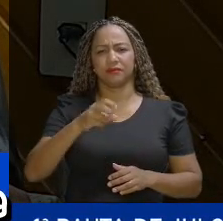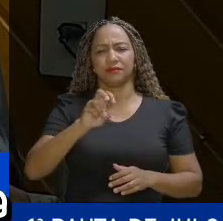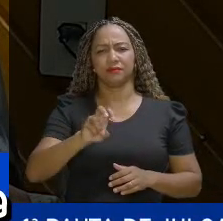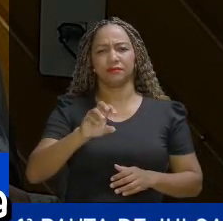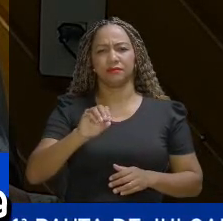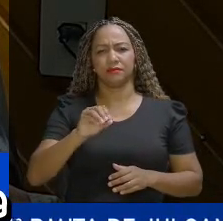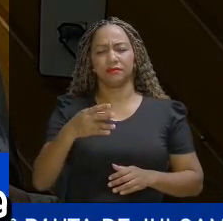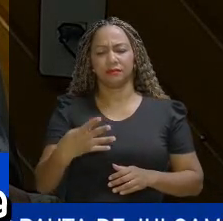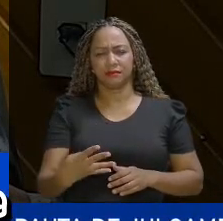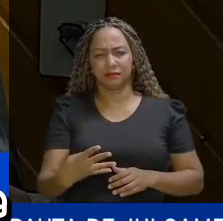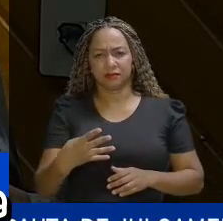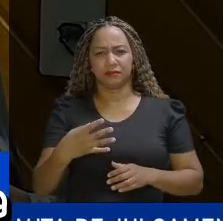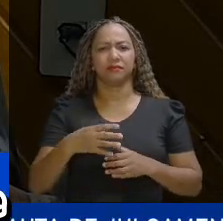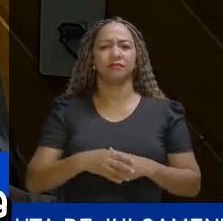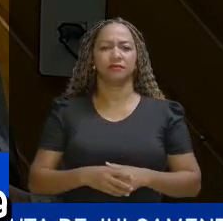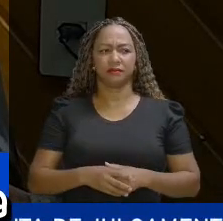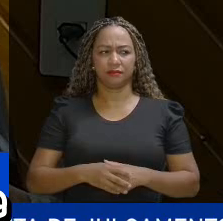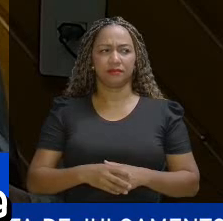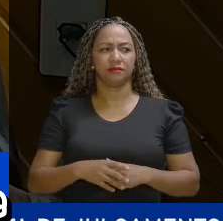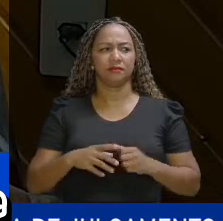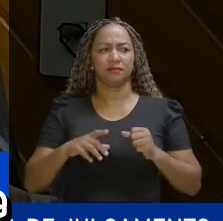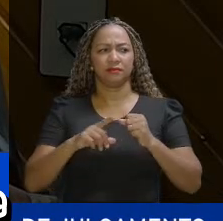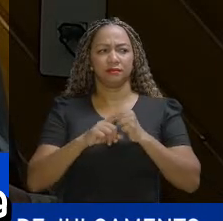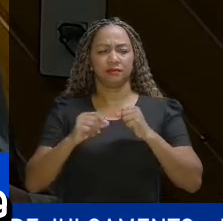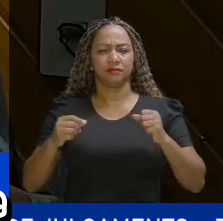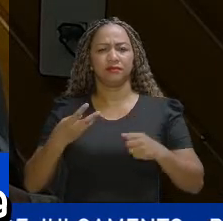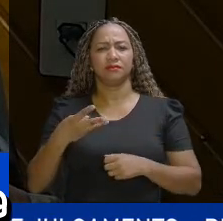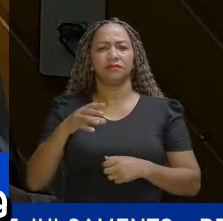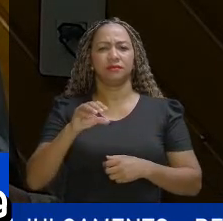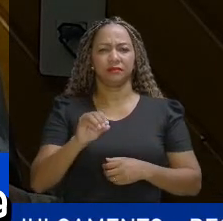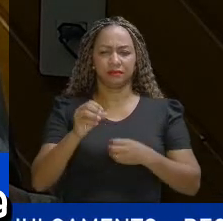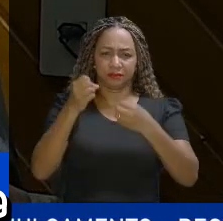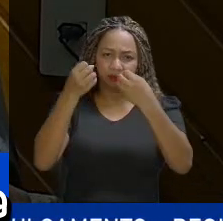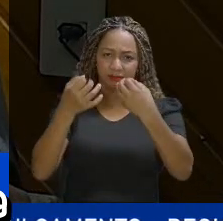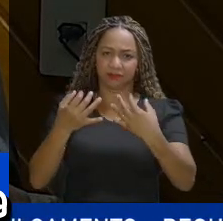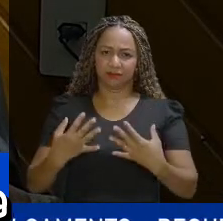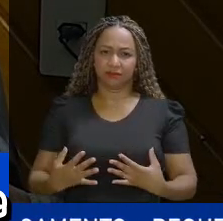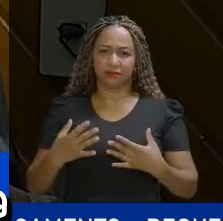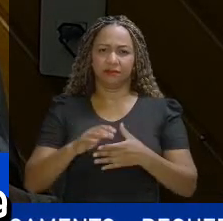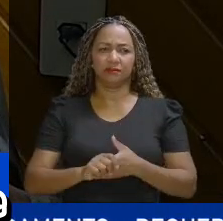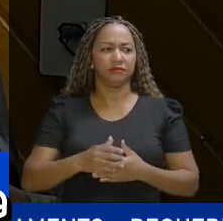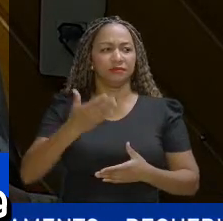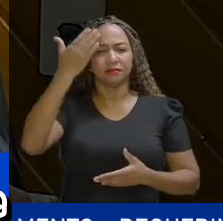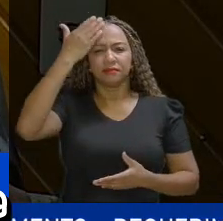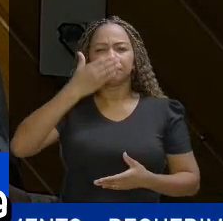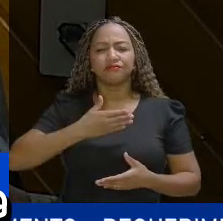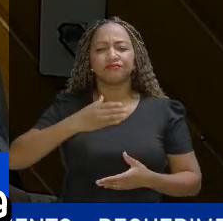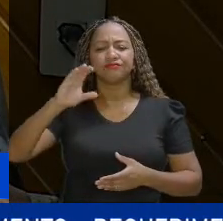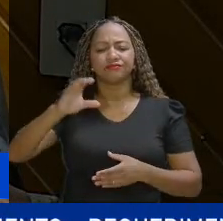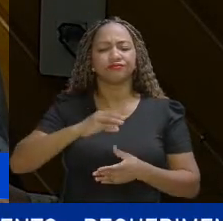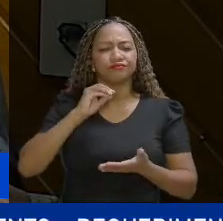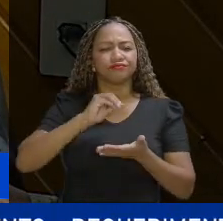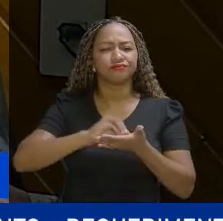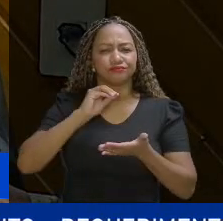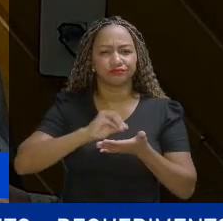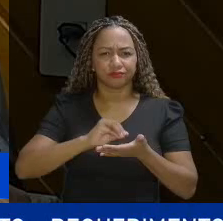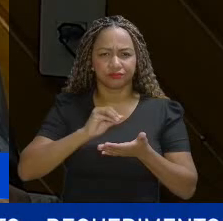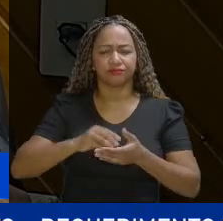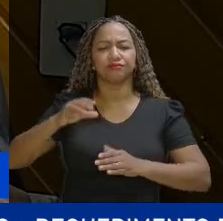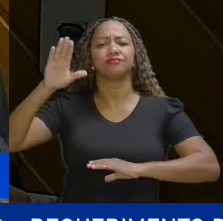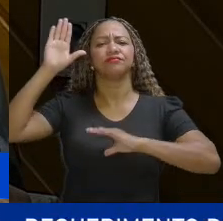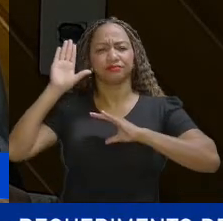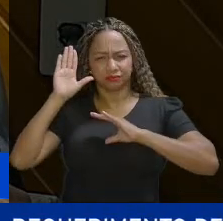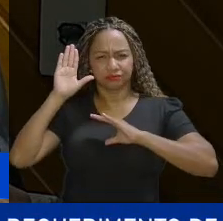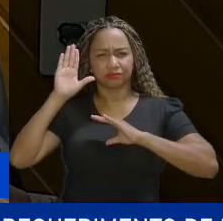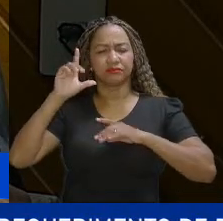no parágrafo 4º, artigo 30, estabelece que a não prestação de contas por um candidato pode